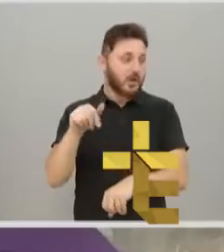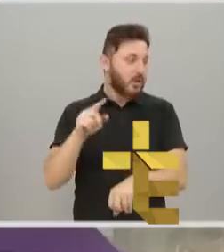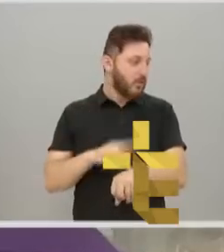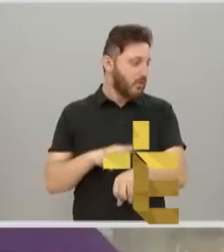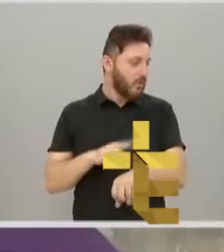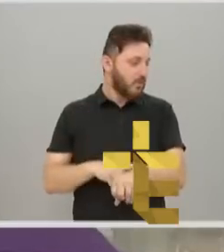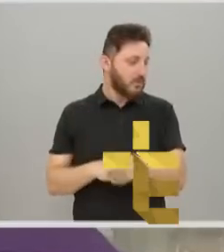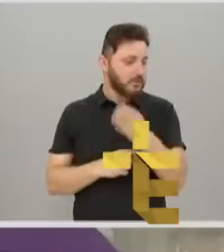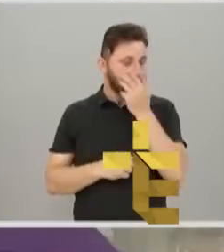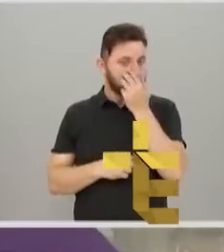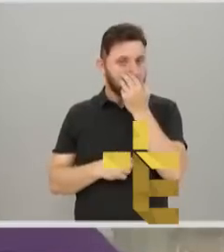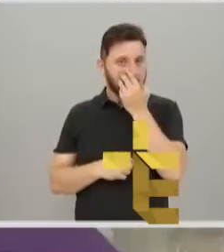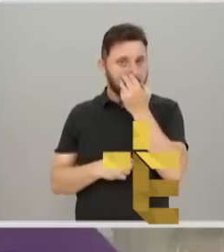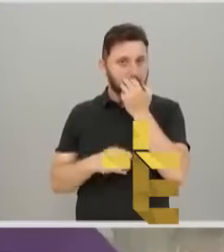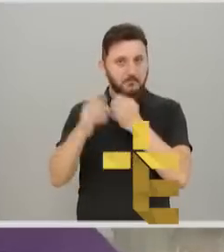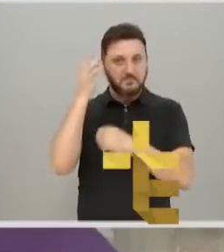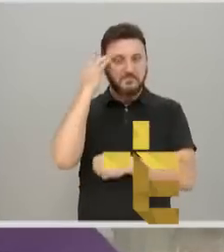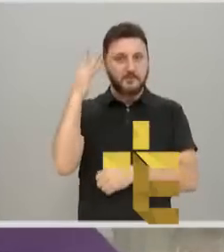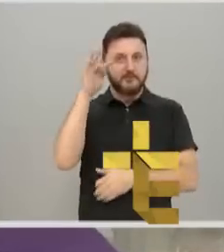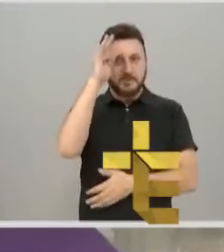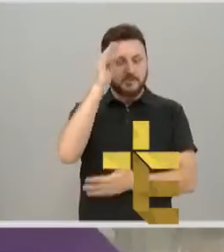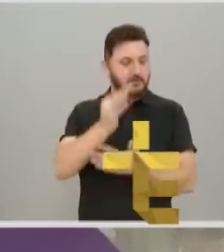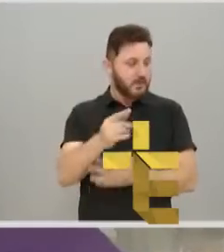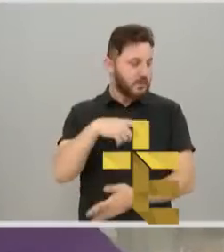nem toda hora é fácil ter fé,